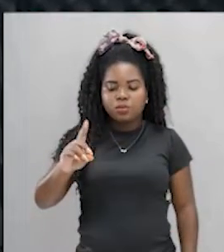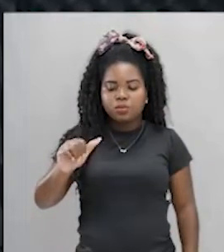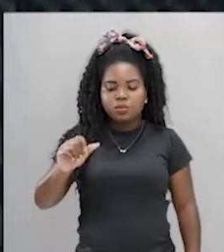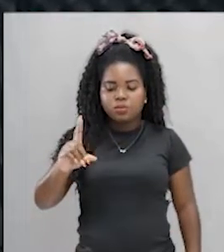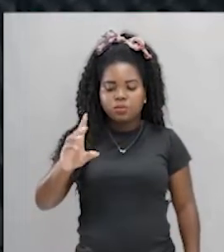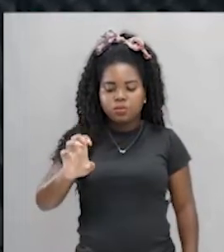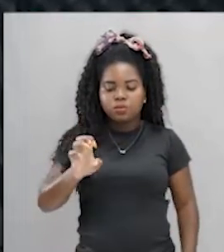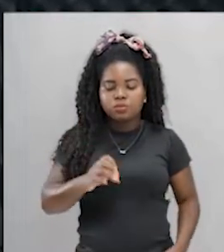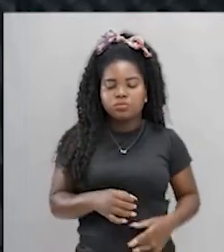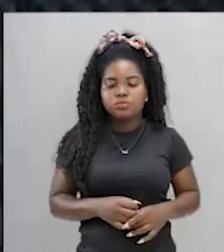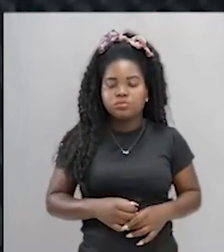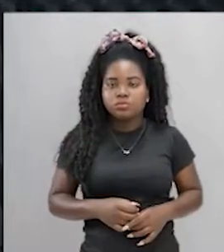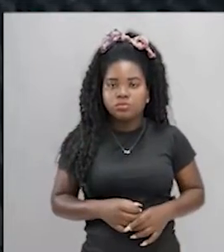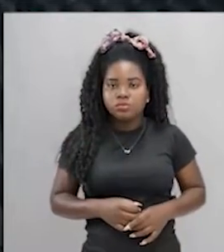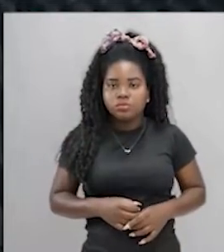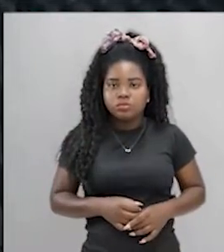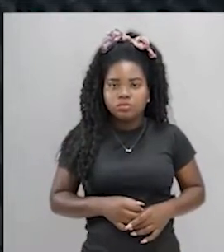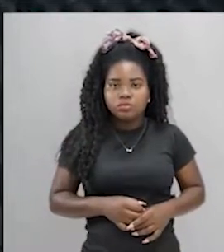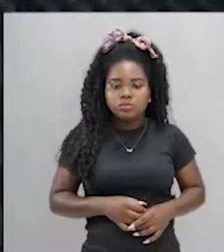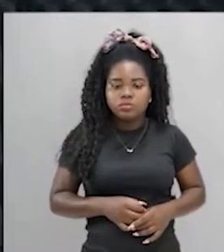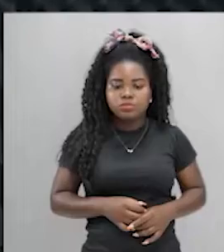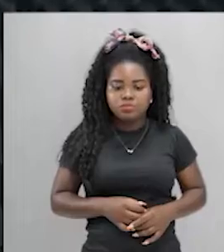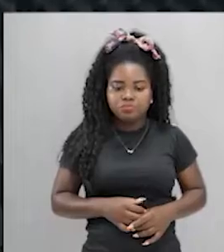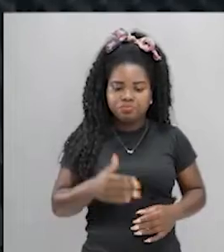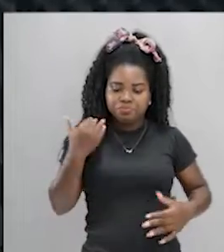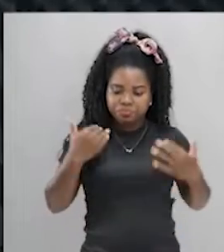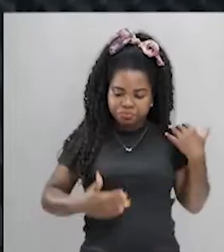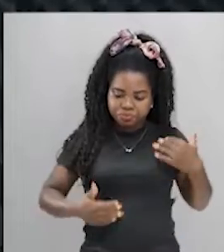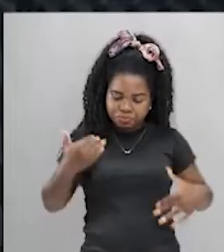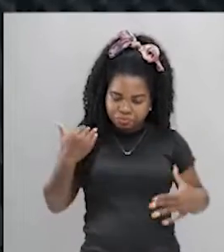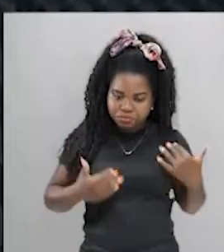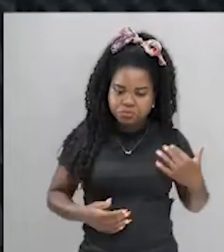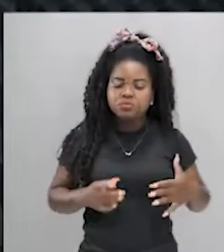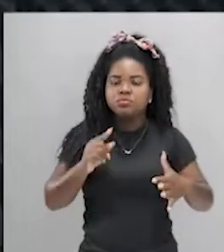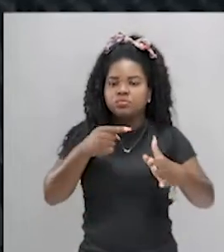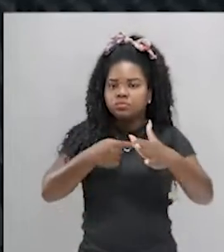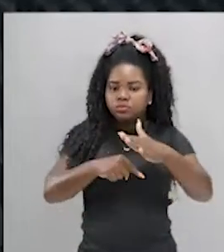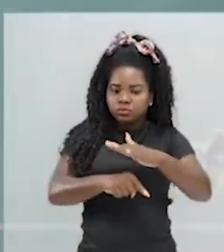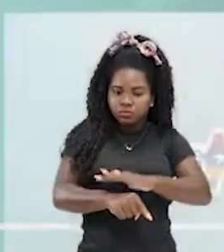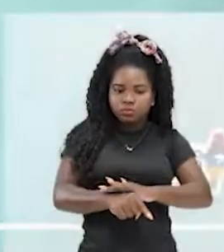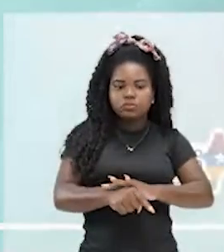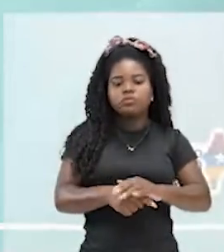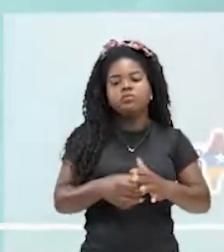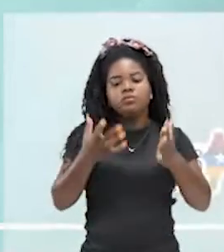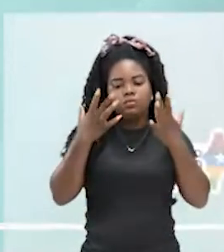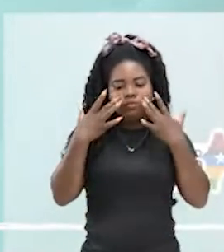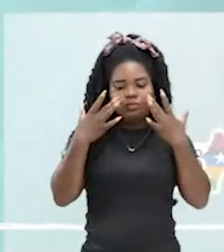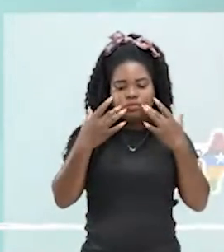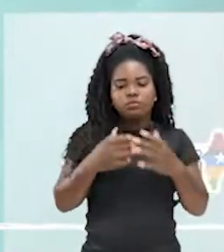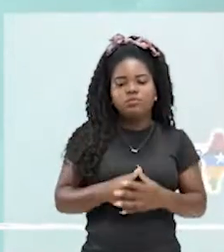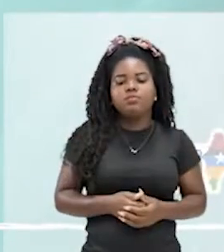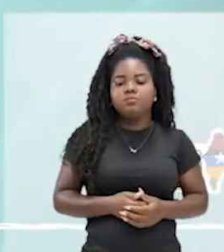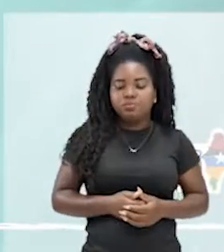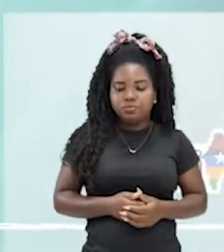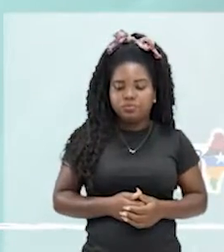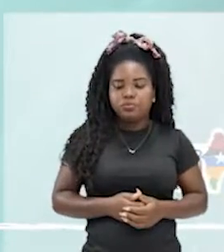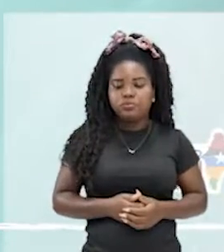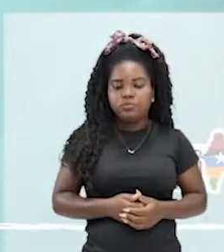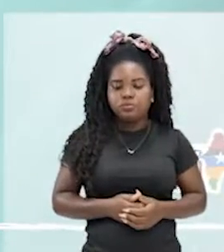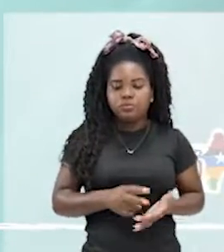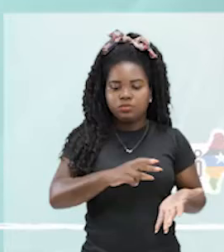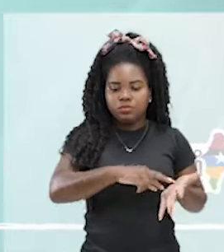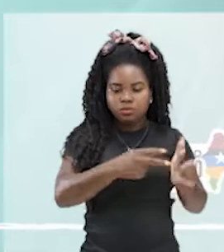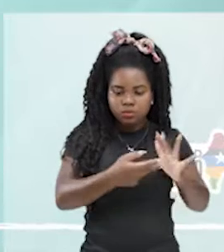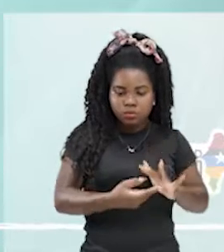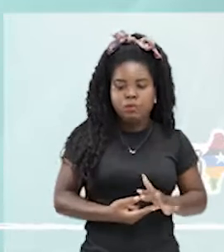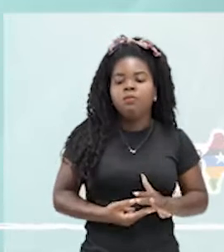falar sobre o Grotowski, que dá uma pincelada, ele é físico, ele é intenso, e o ator trabalha com isso. A interpretação,